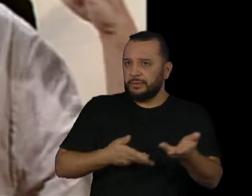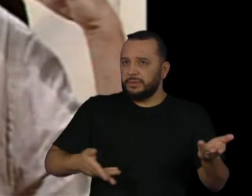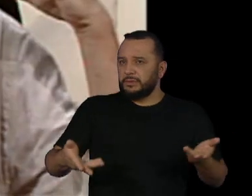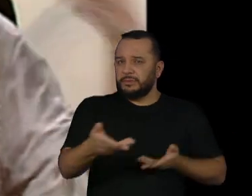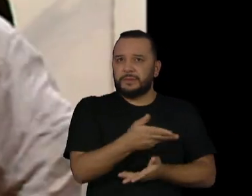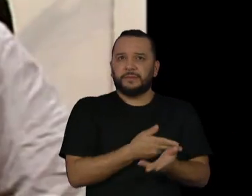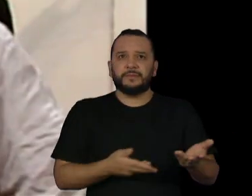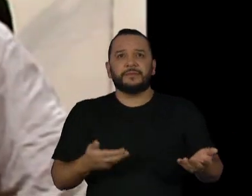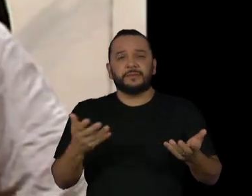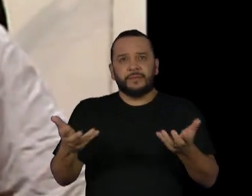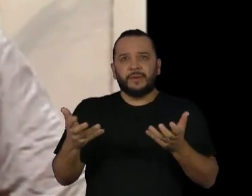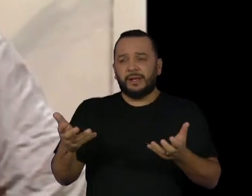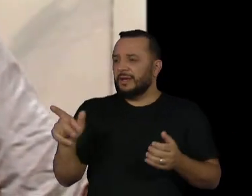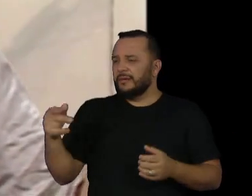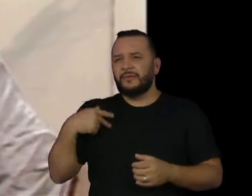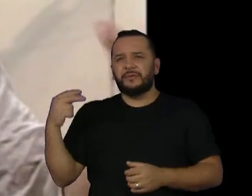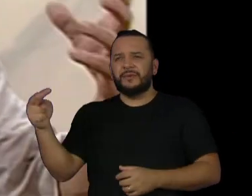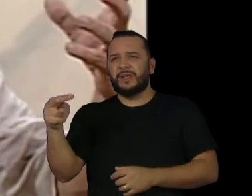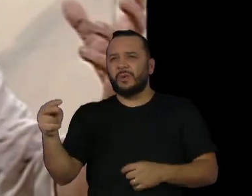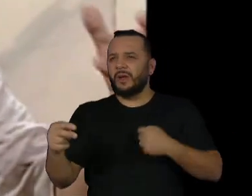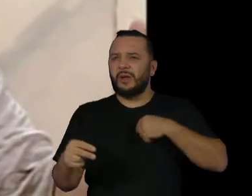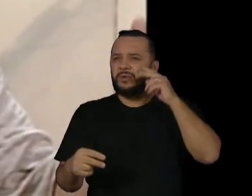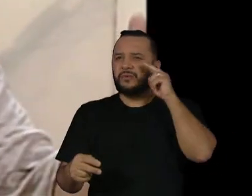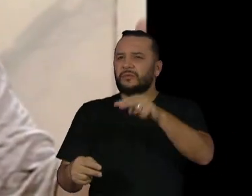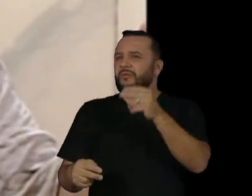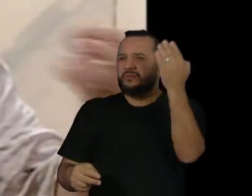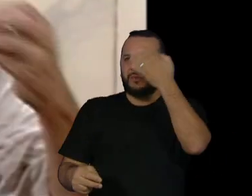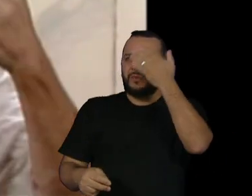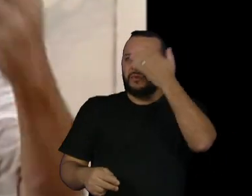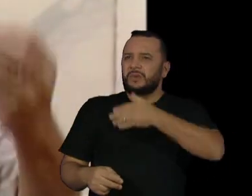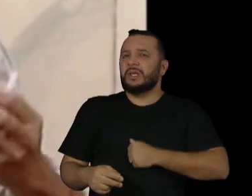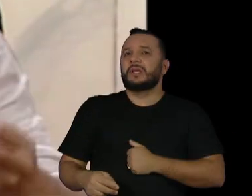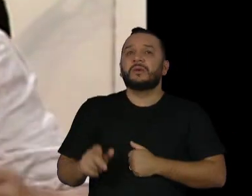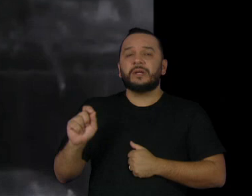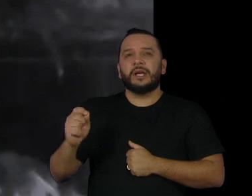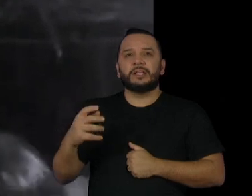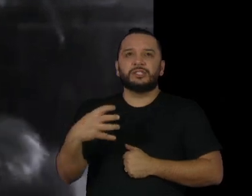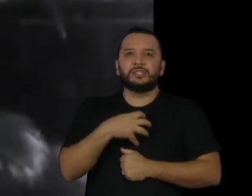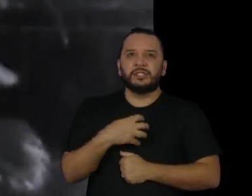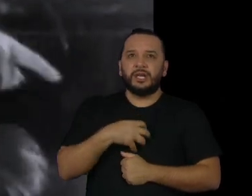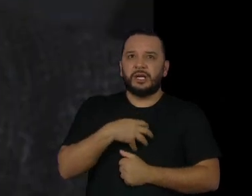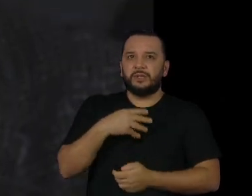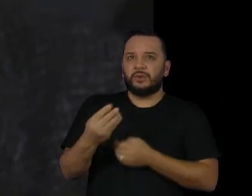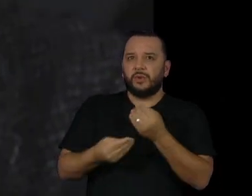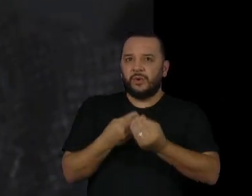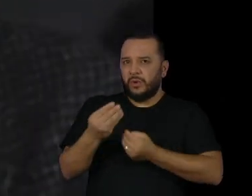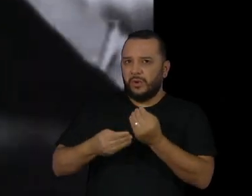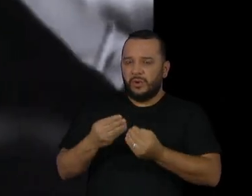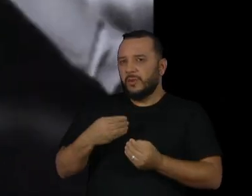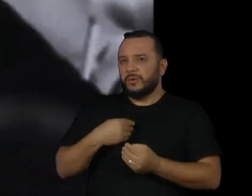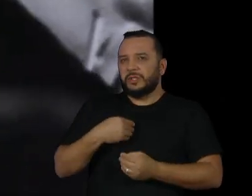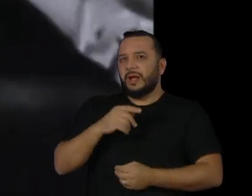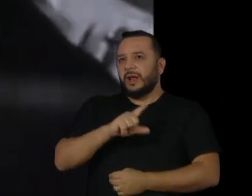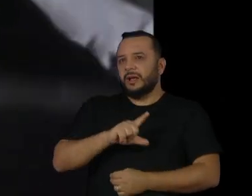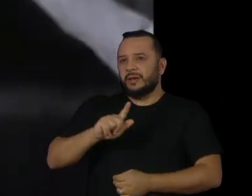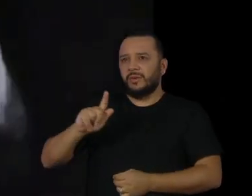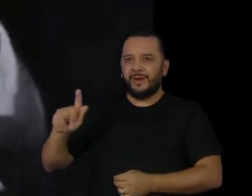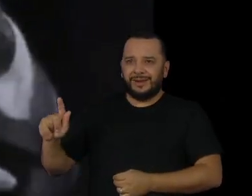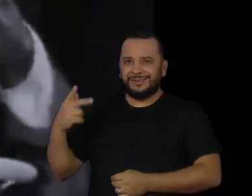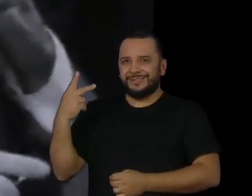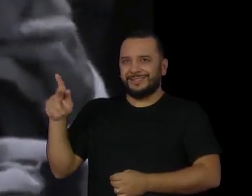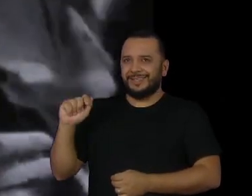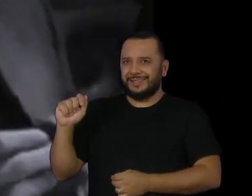Então, o que é que ele viu que eu não vi? Era o que me interessava profundamente, o estilo de fazer, as inovações de linguagem, como sempre